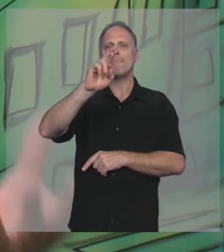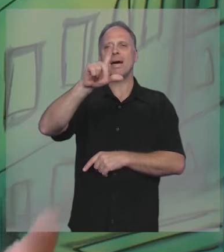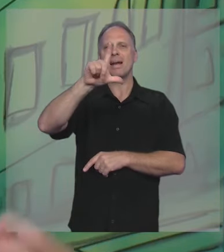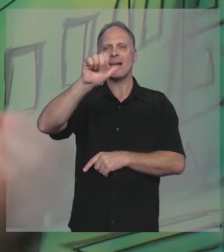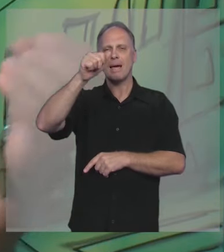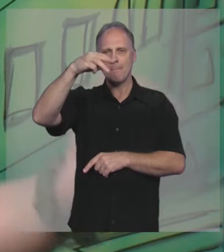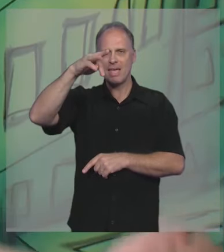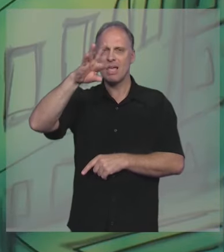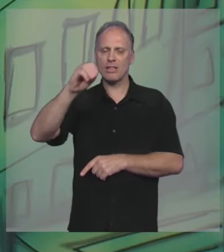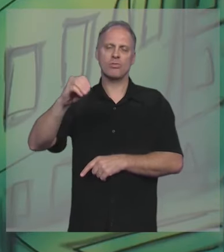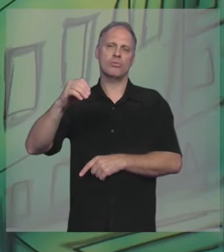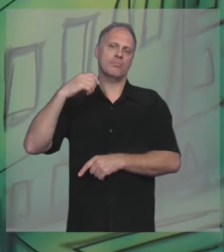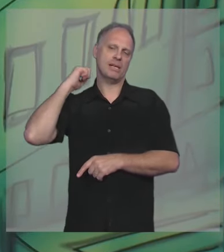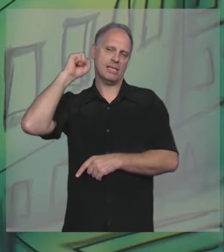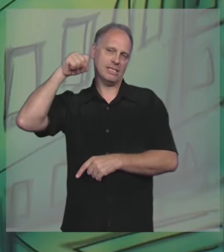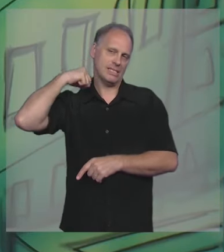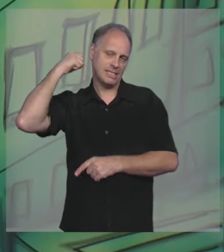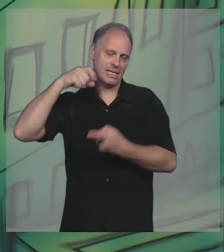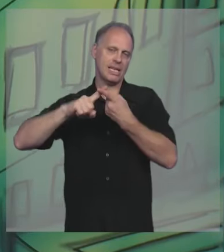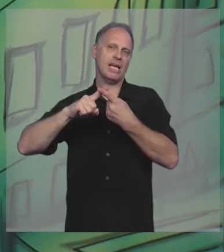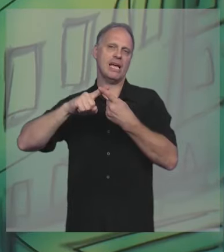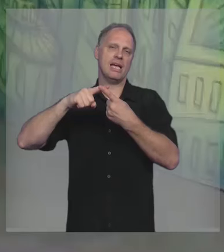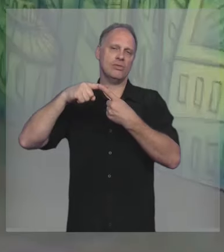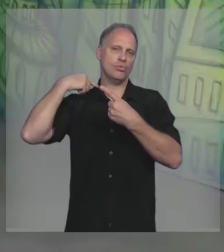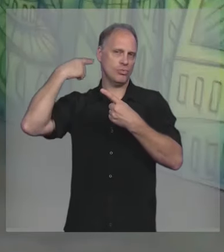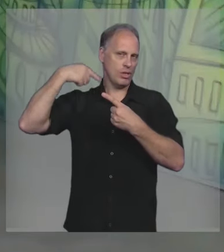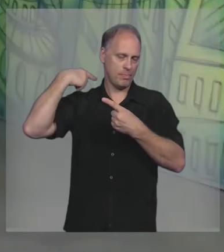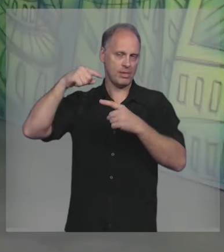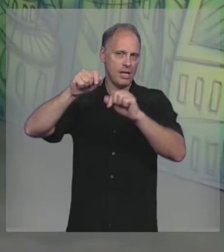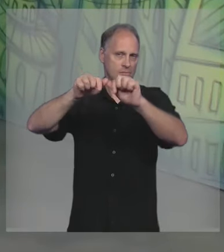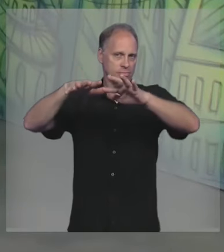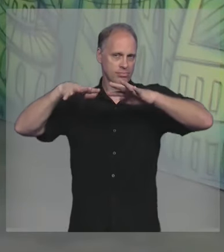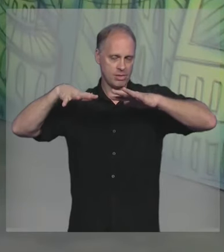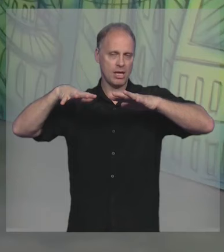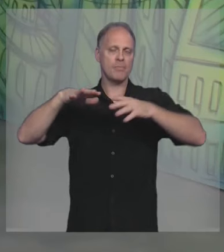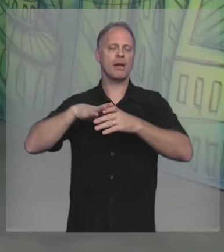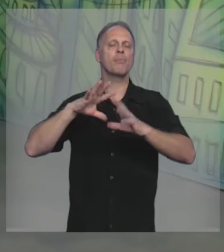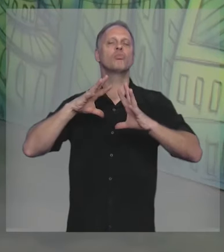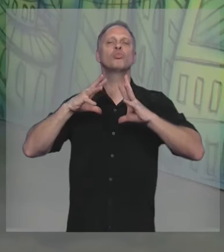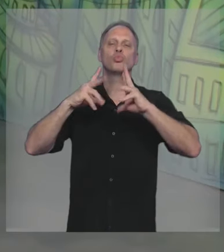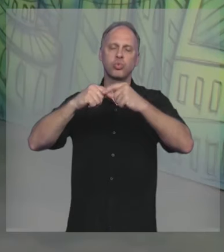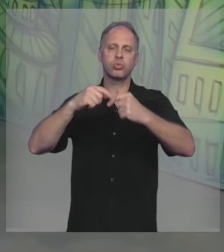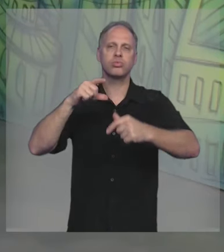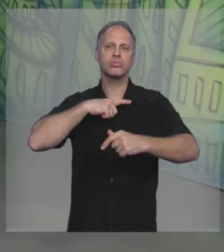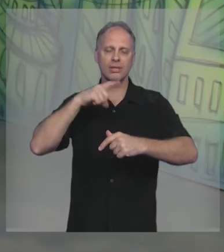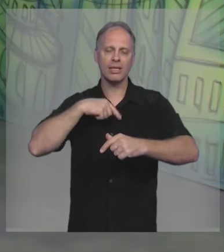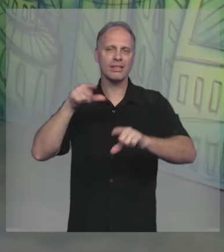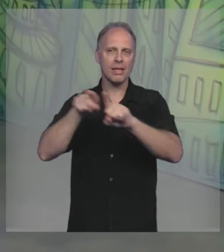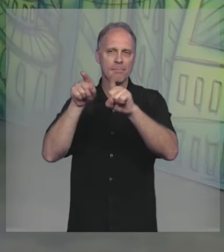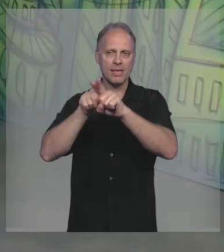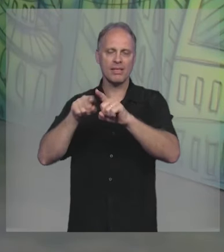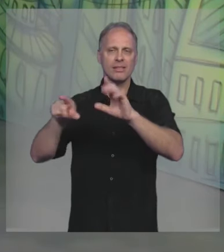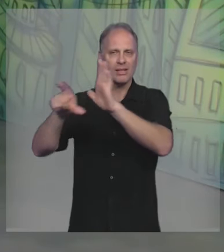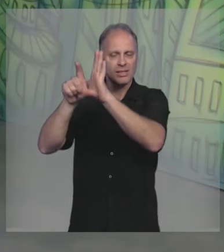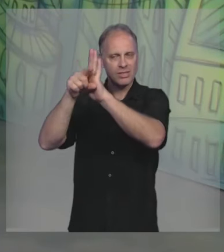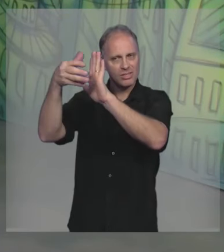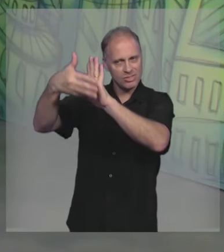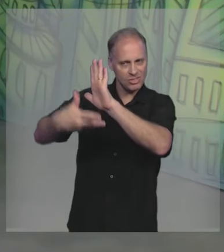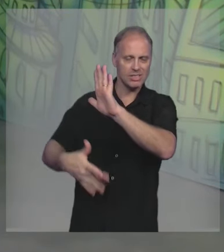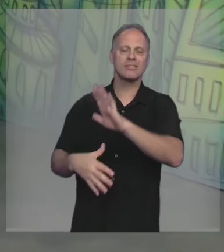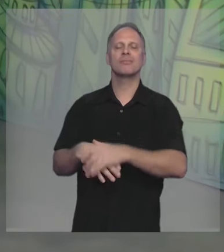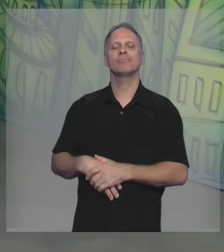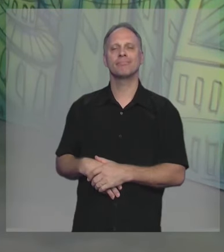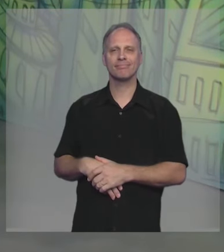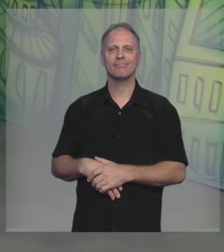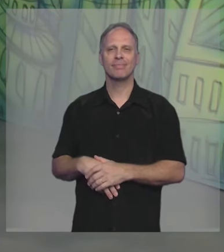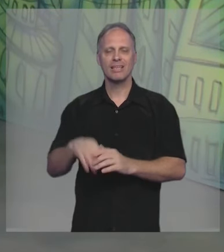Para o Senado, para a Câmara, né? Porque tudo passa também pelo Legislativo. Tudo